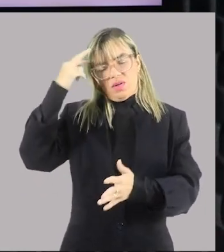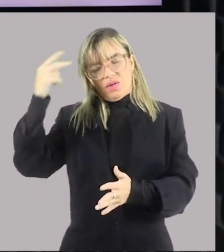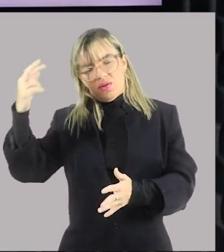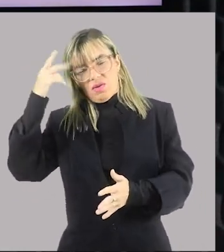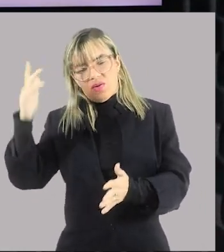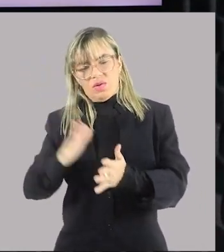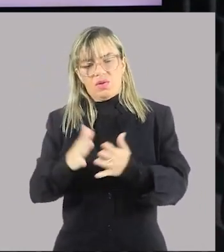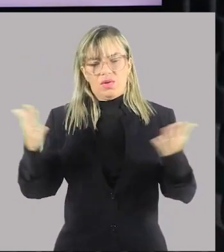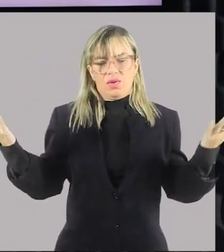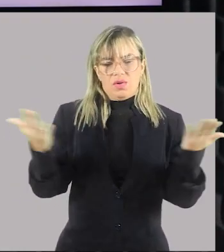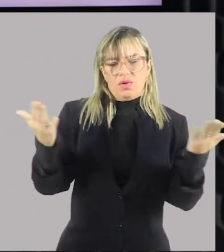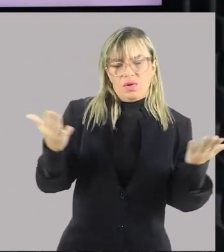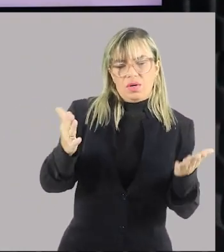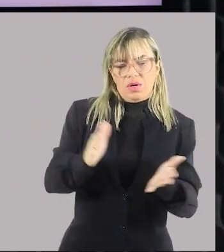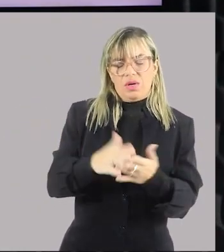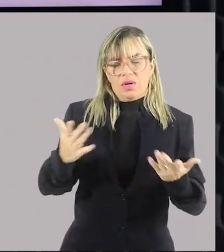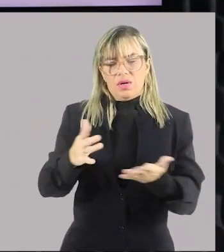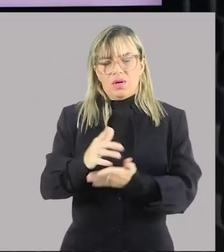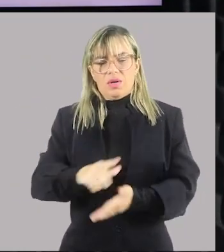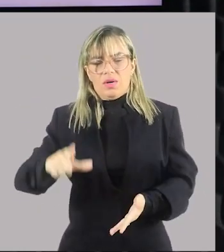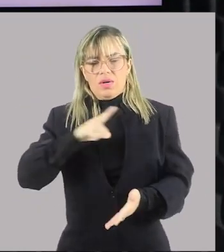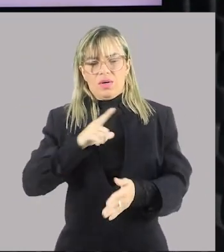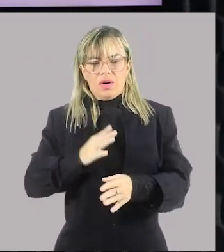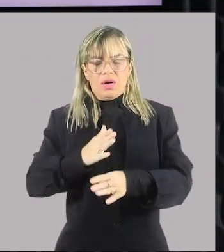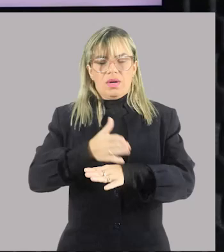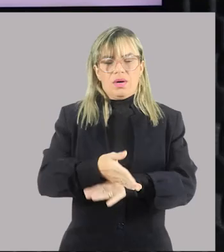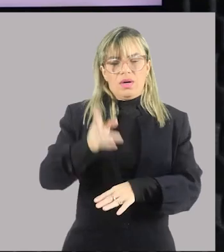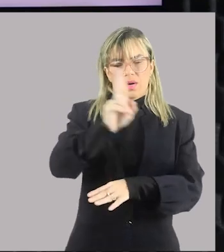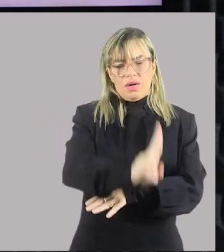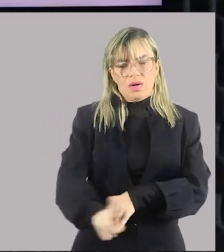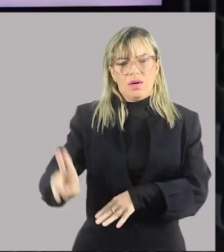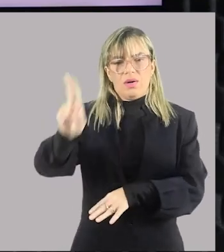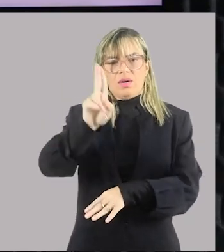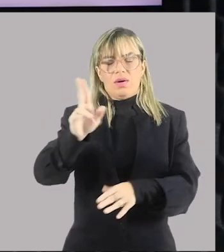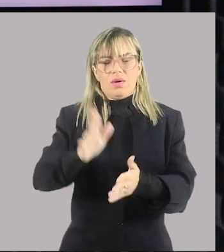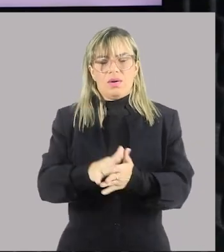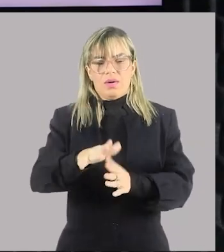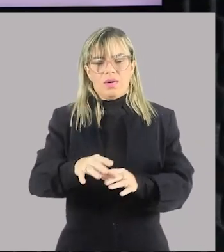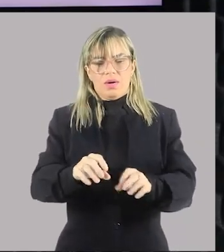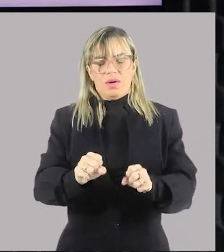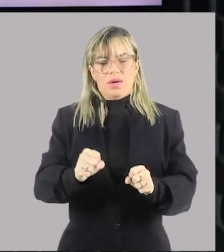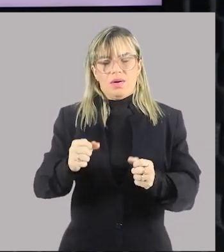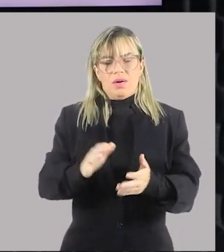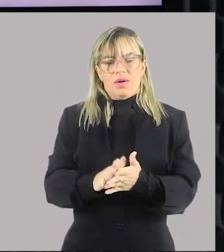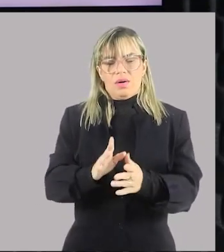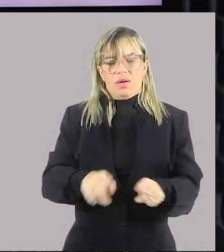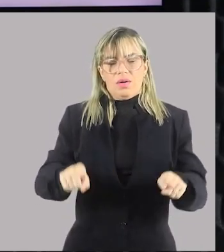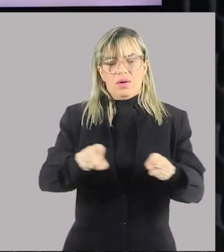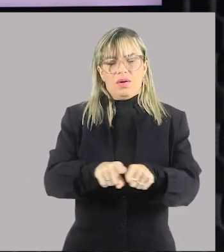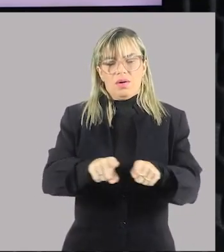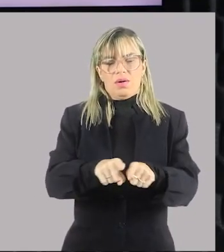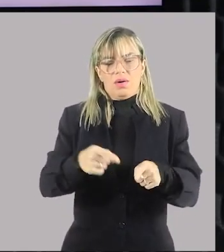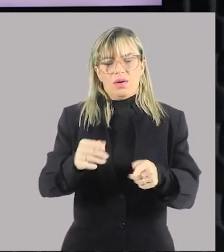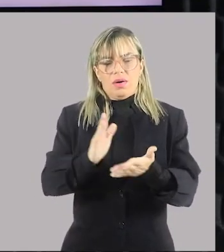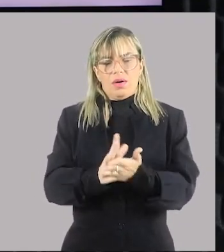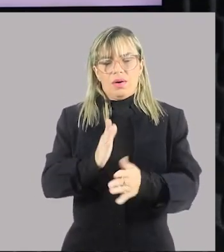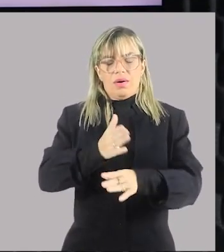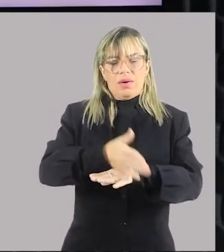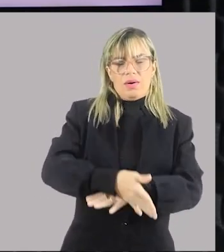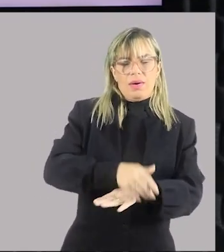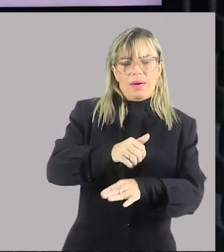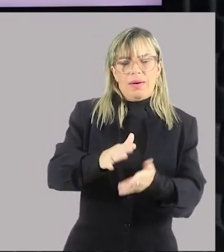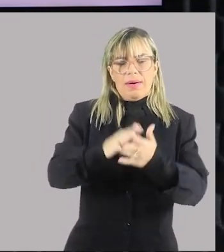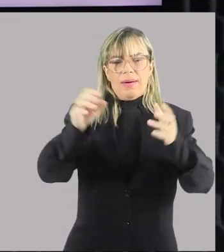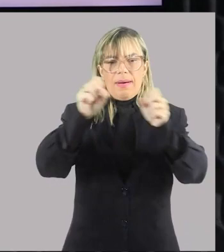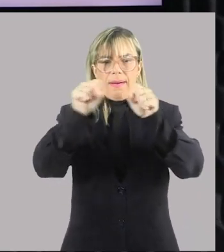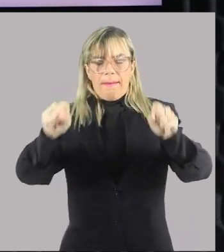sim. Hoje nós temos maior acesso às universidades. Hoje nós temos um maior acesso, nesse caso, a esse